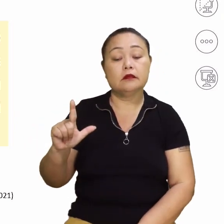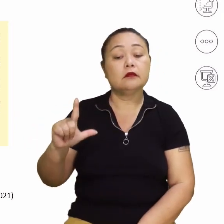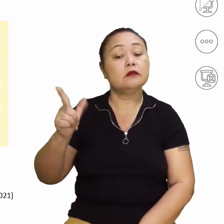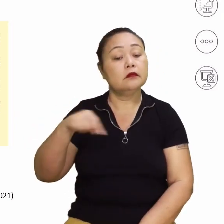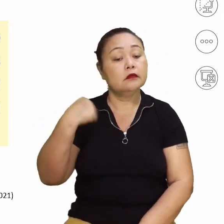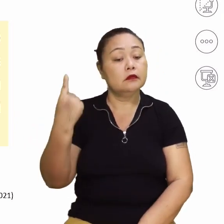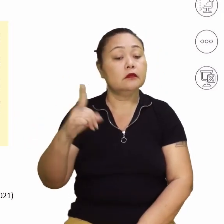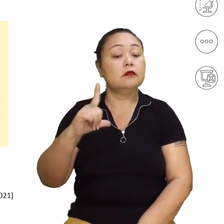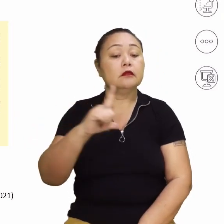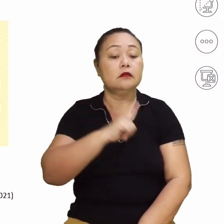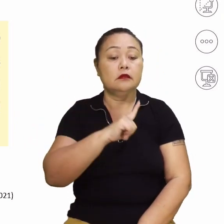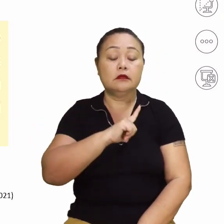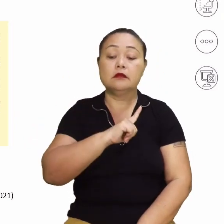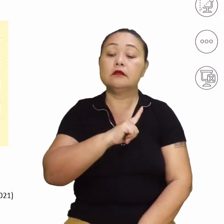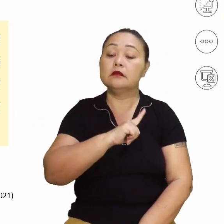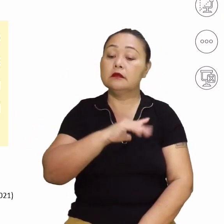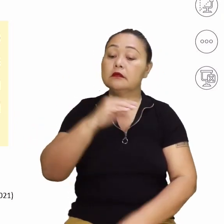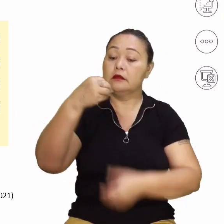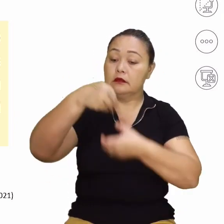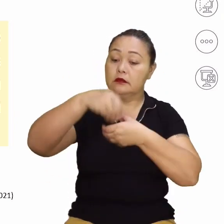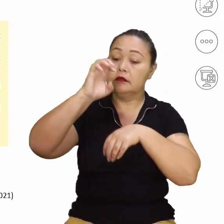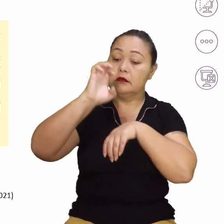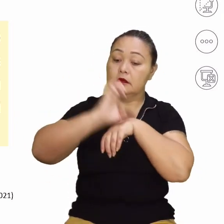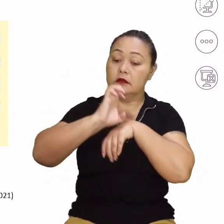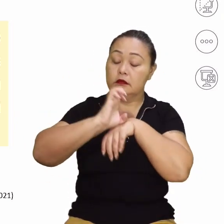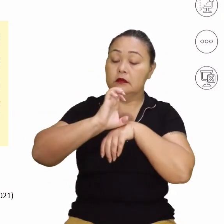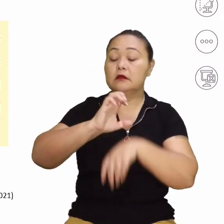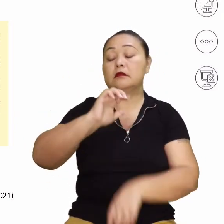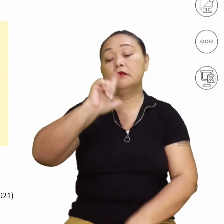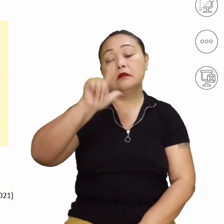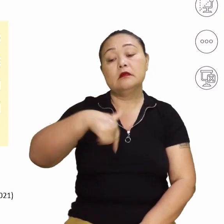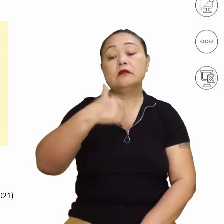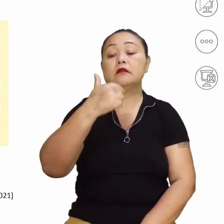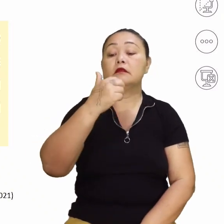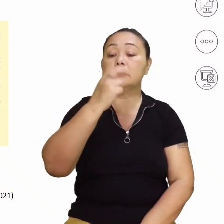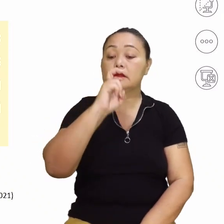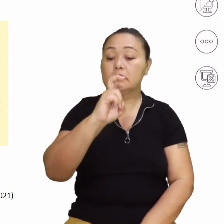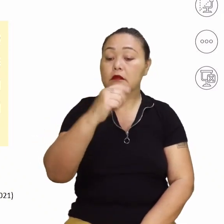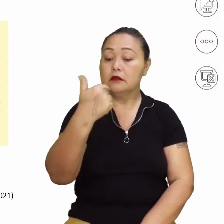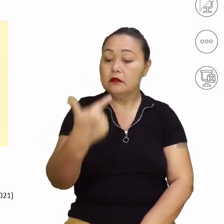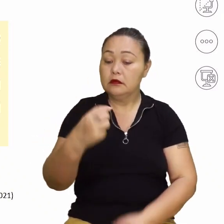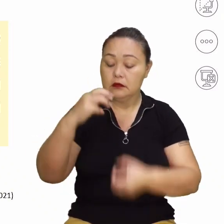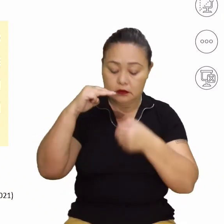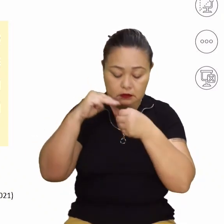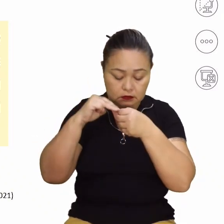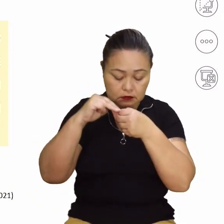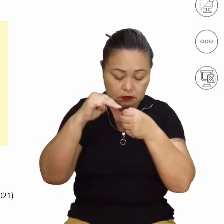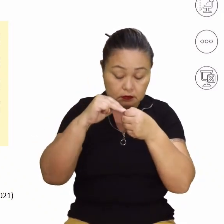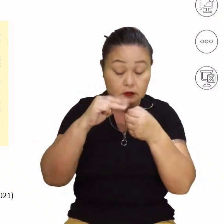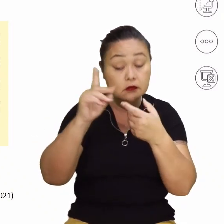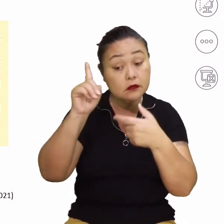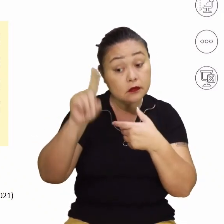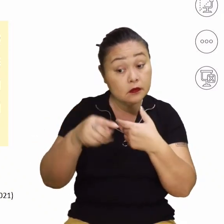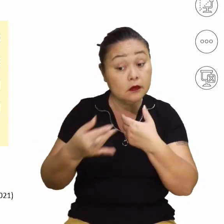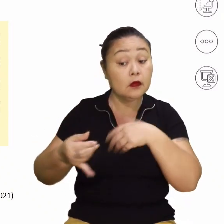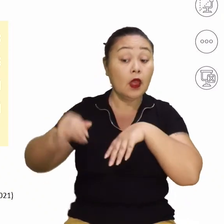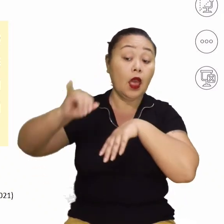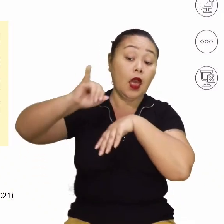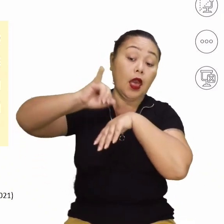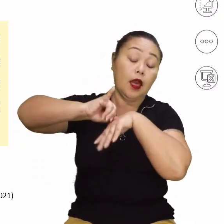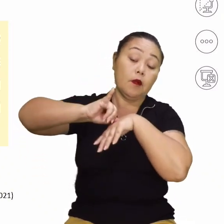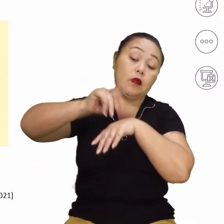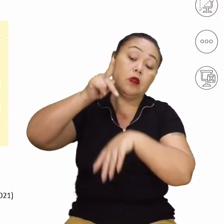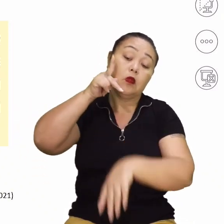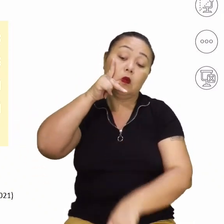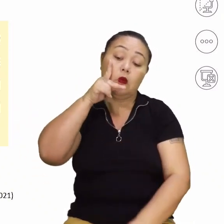temos em Rondônia 52 municípios EA capital é a cidade mais populosa Porto